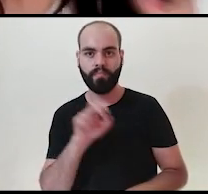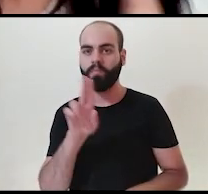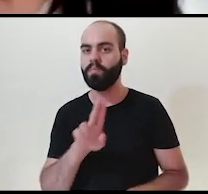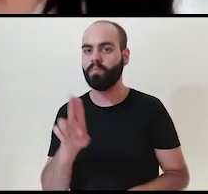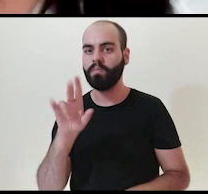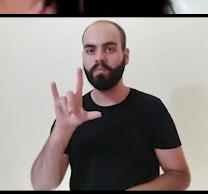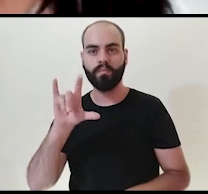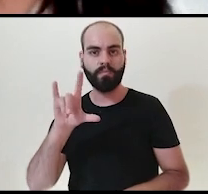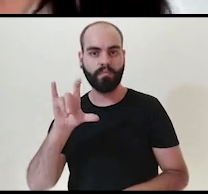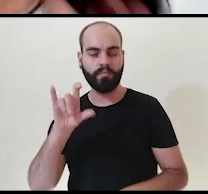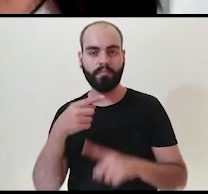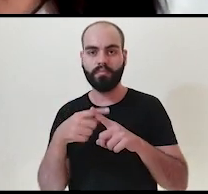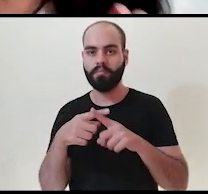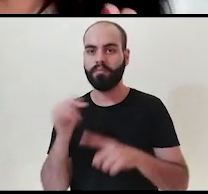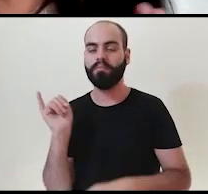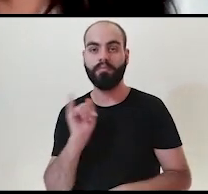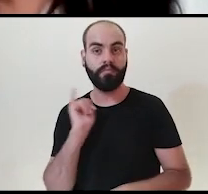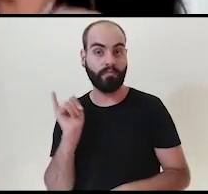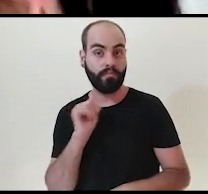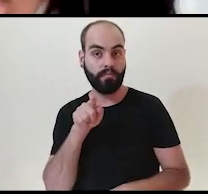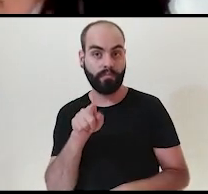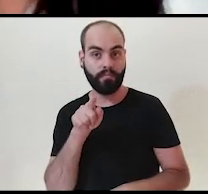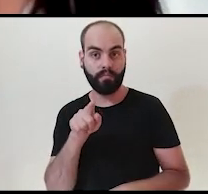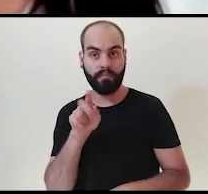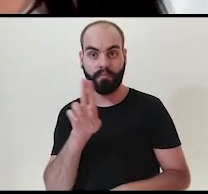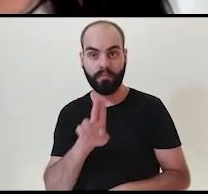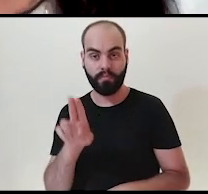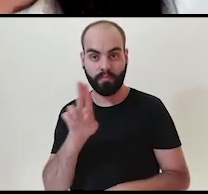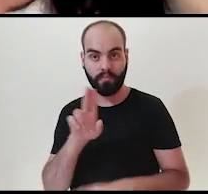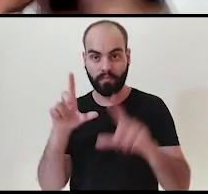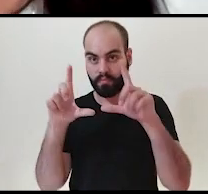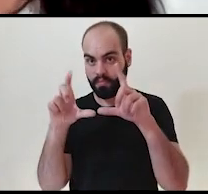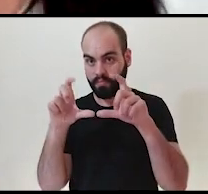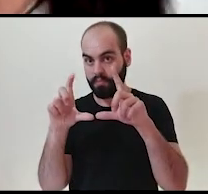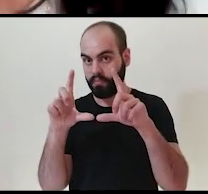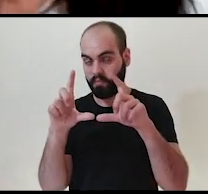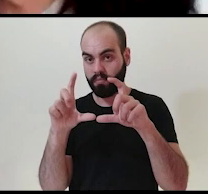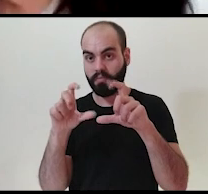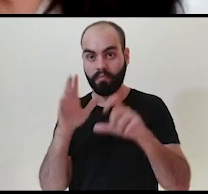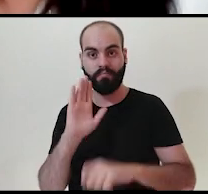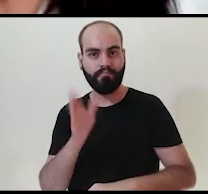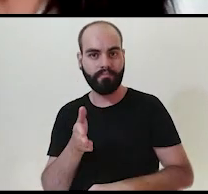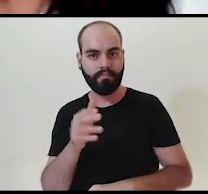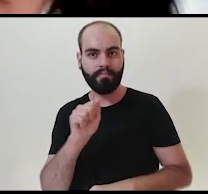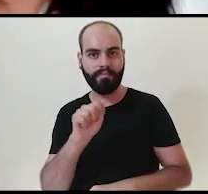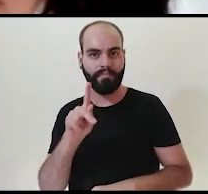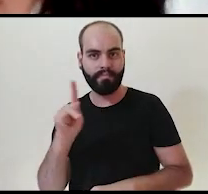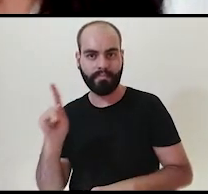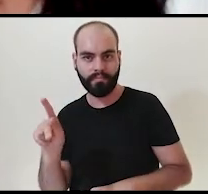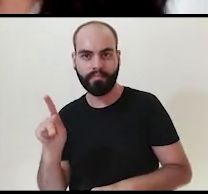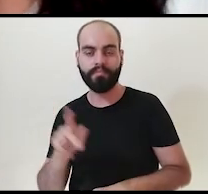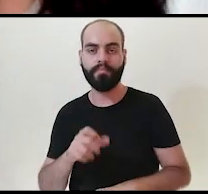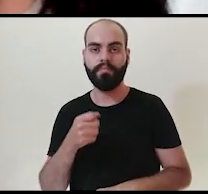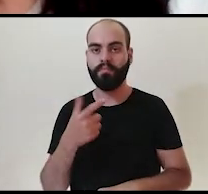bom para o engajamento quando você já trata a foto direto no aplicativo, ao invés de terceirizar, né, esse